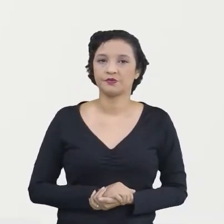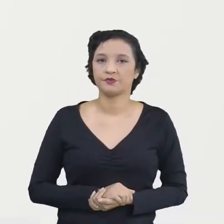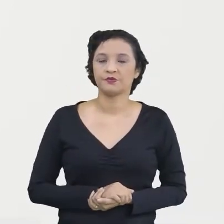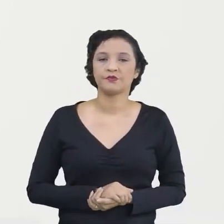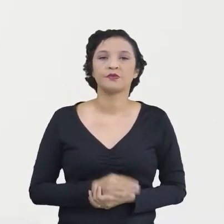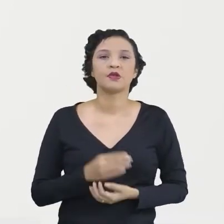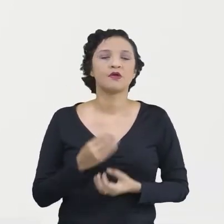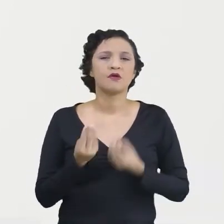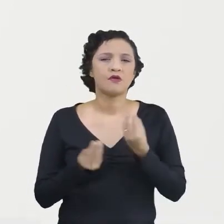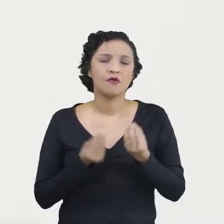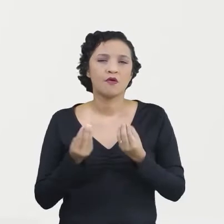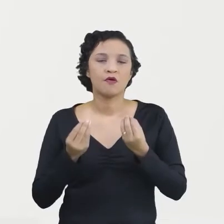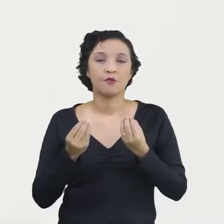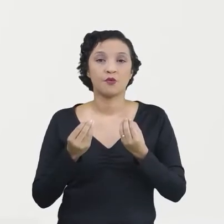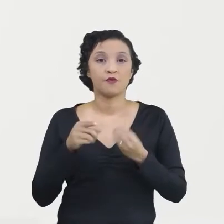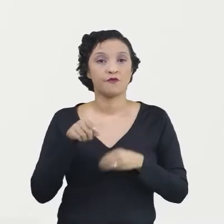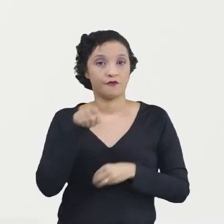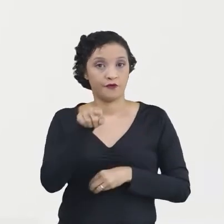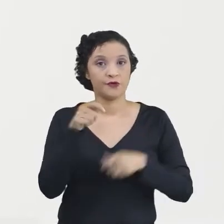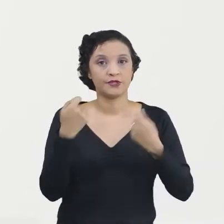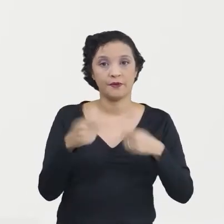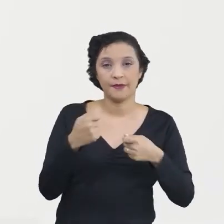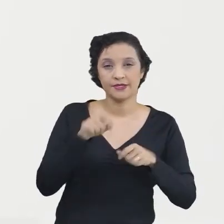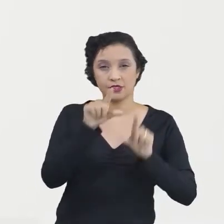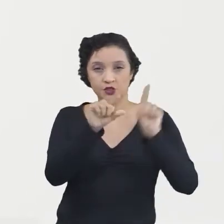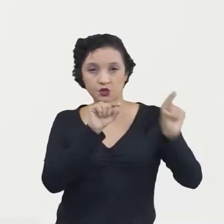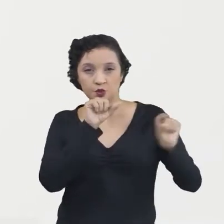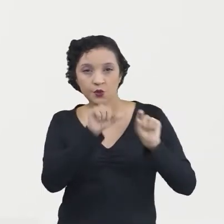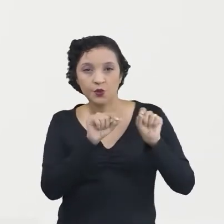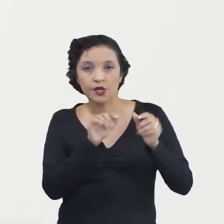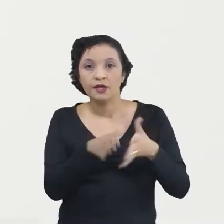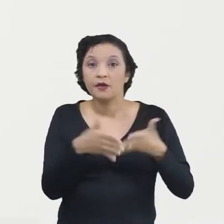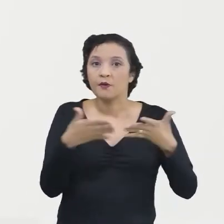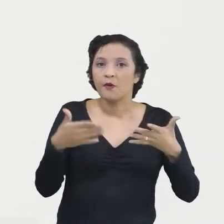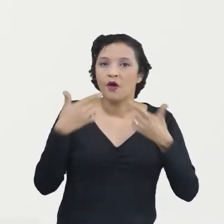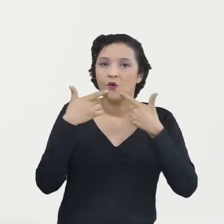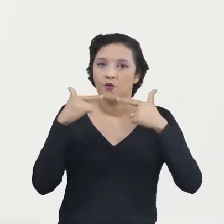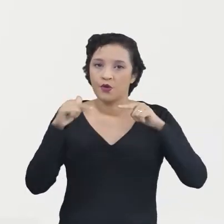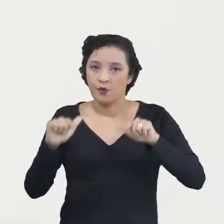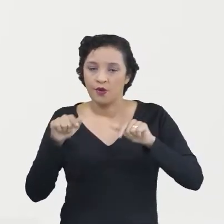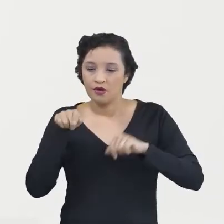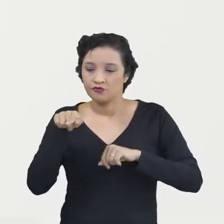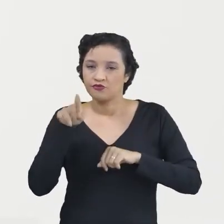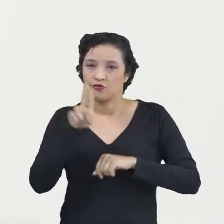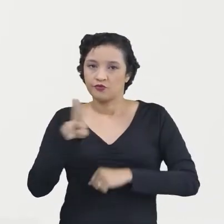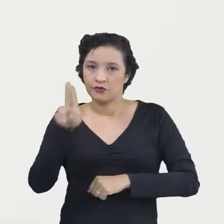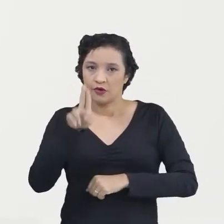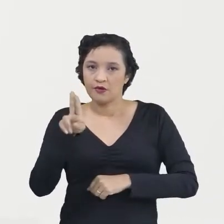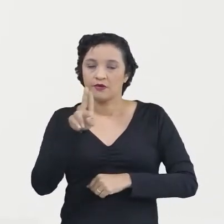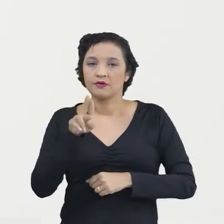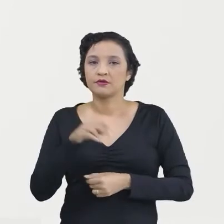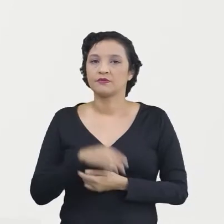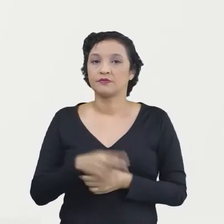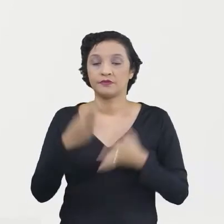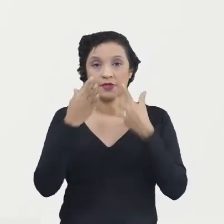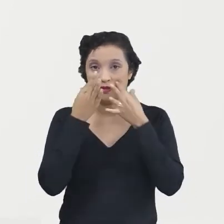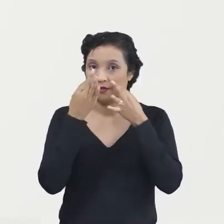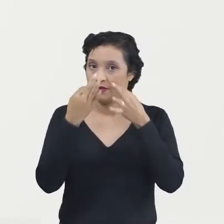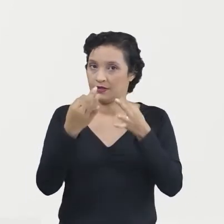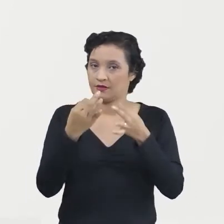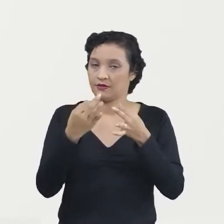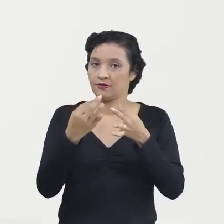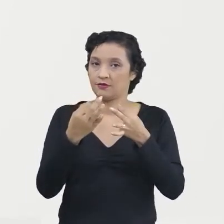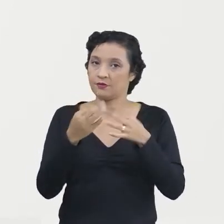para vocês, a gente está querendo saber sobre qual é a linguagem utilizada pelo autor. Preste atenção que eu vou lhe